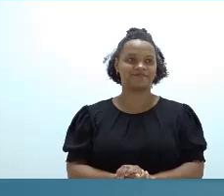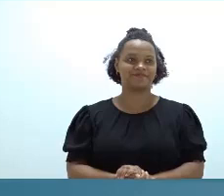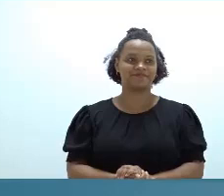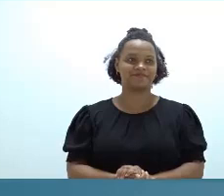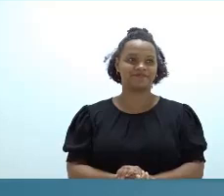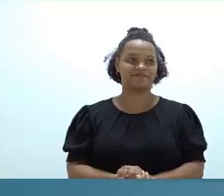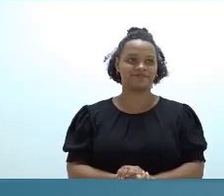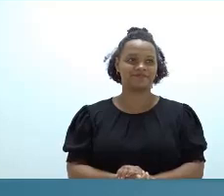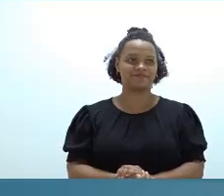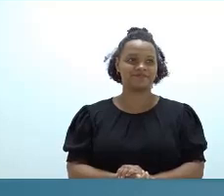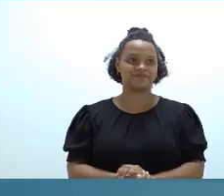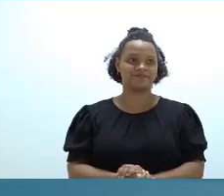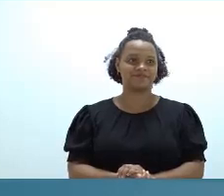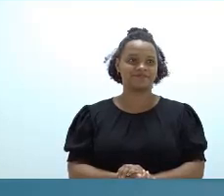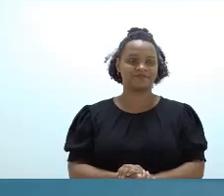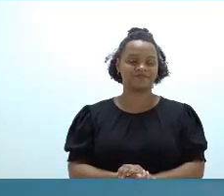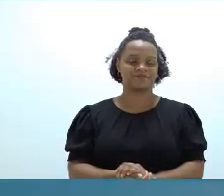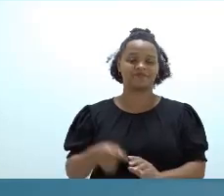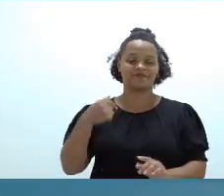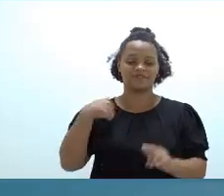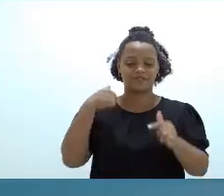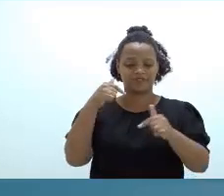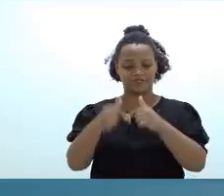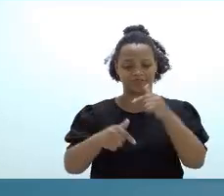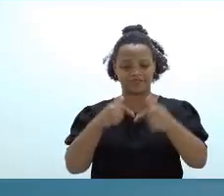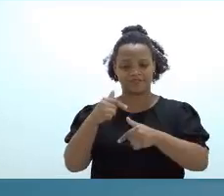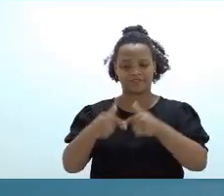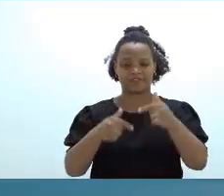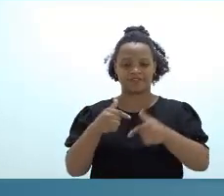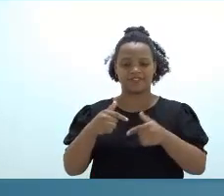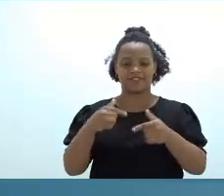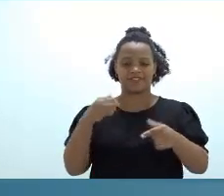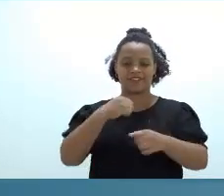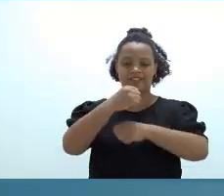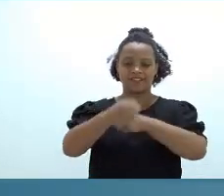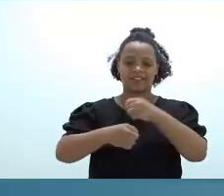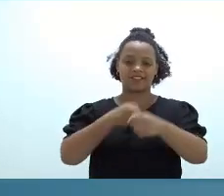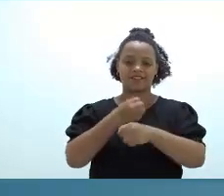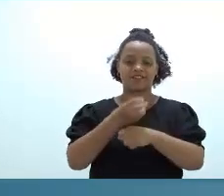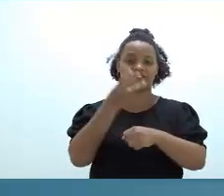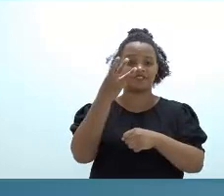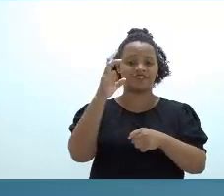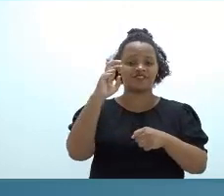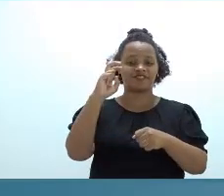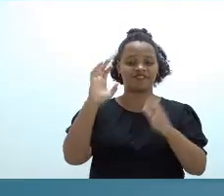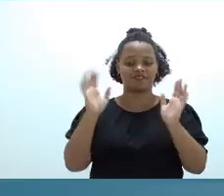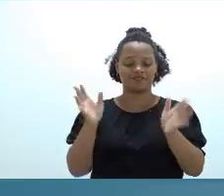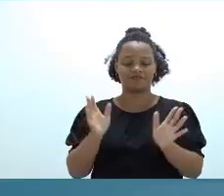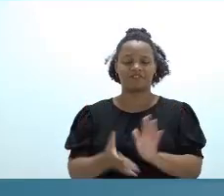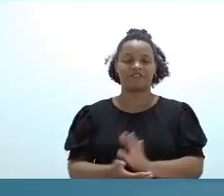Já que atuo aqui quase 35 anos, e devido à pandemia, realmente,